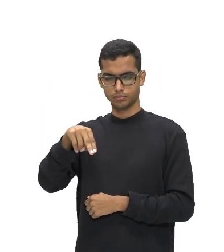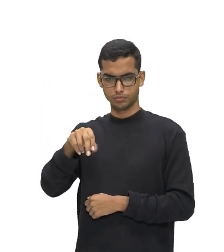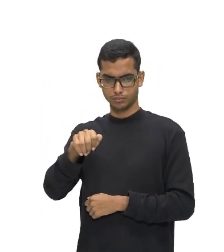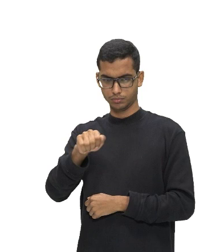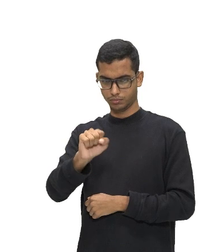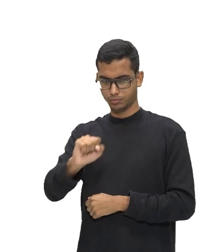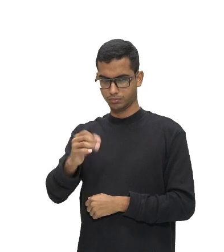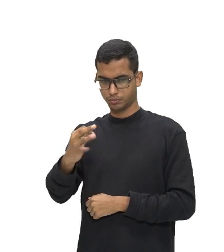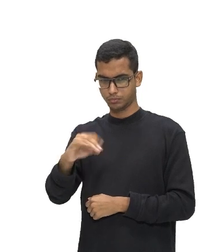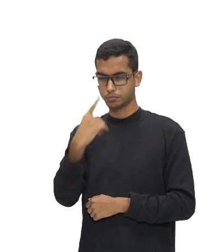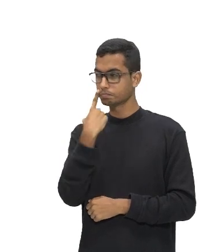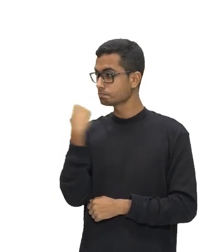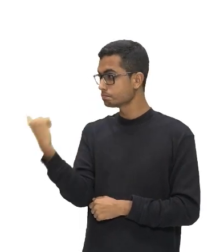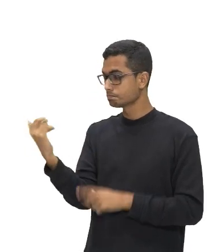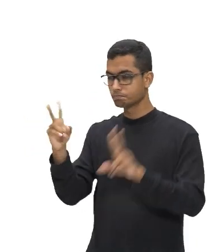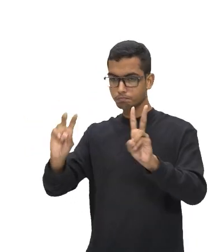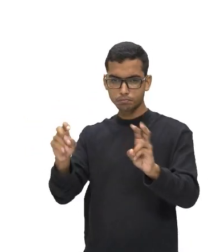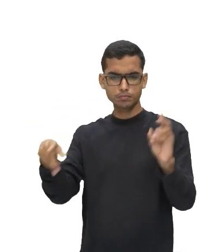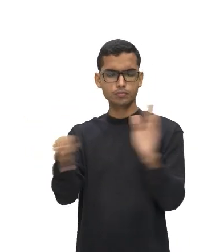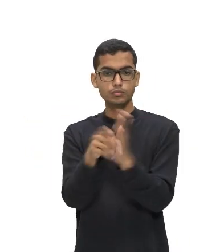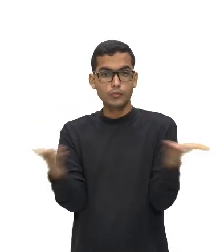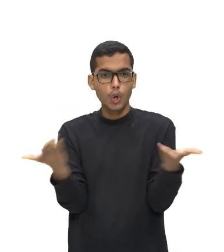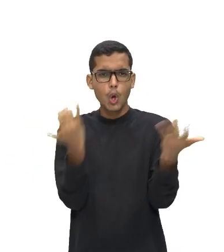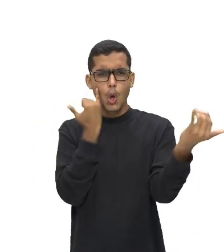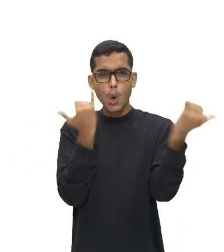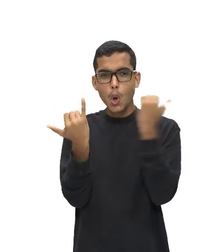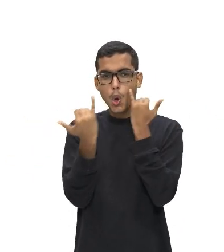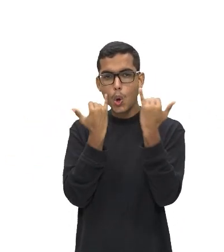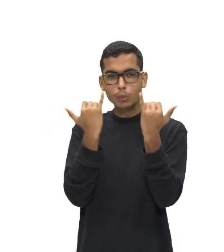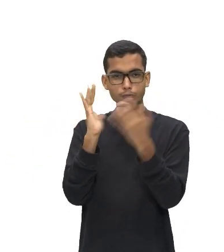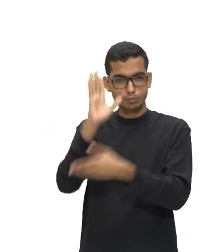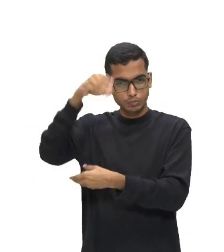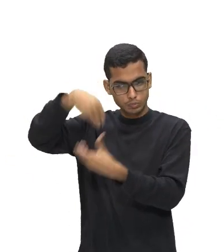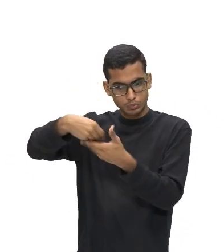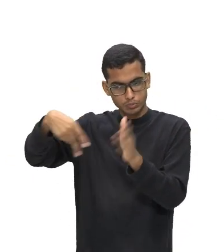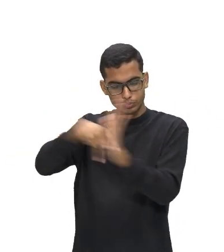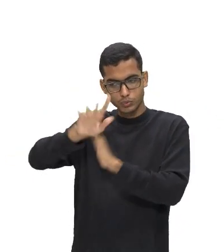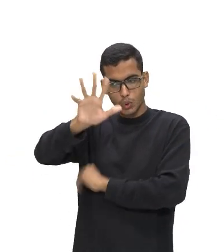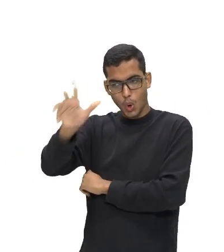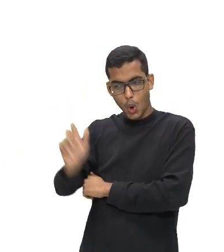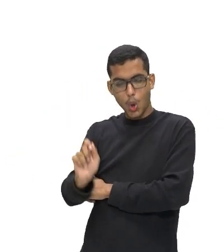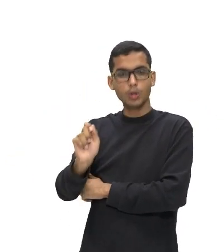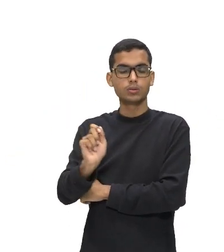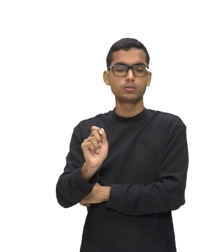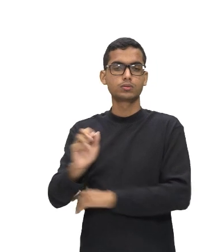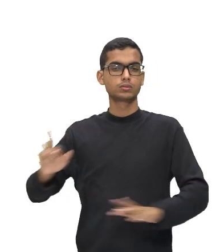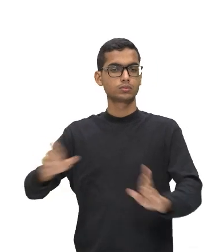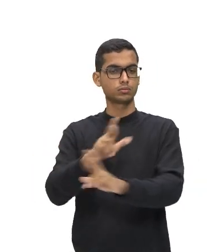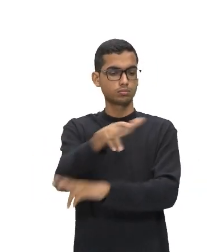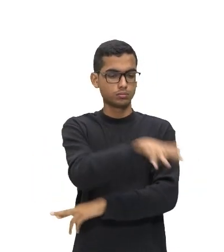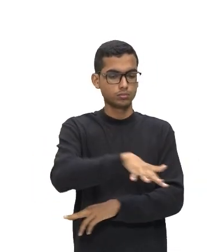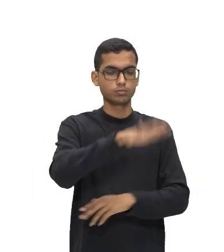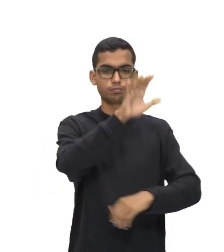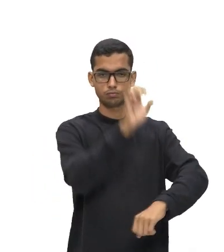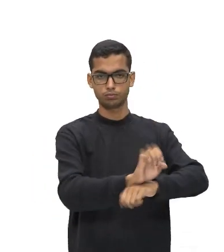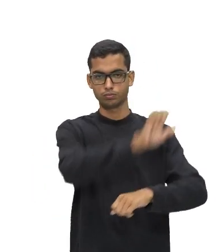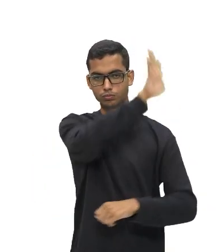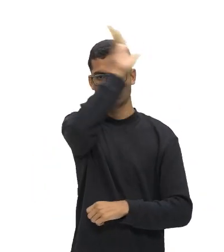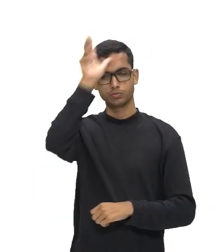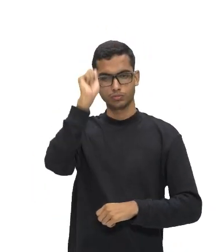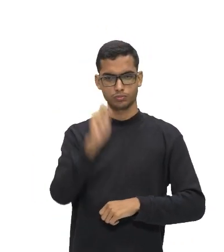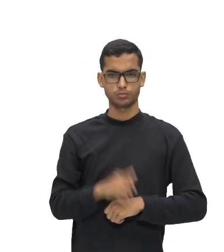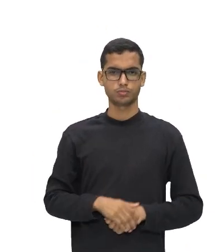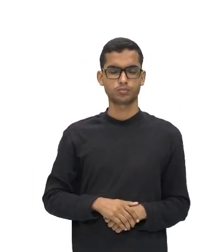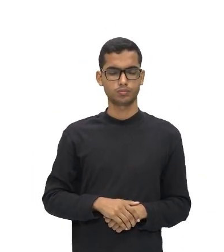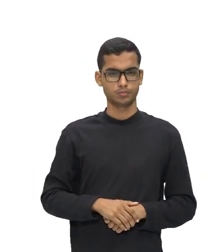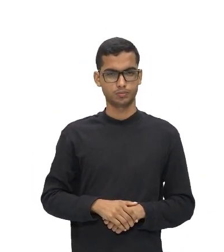os dados que eu vou encontrar dentro desse mapa são todos relacionados ao estado do Amazonas.